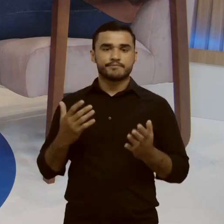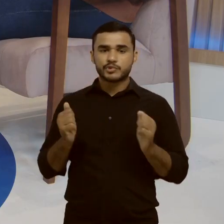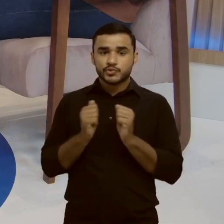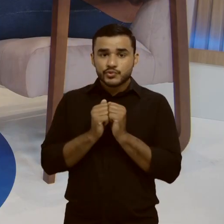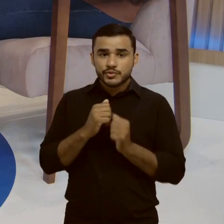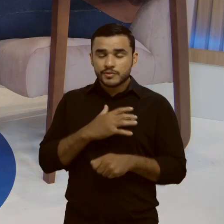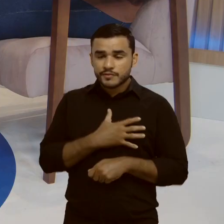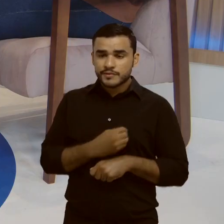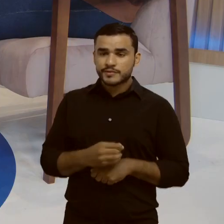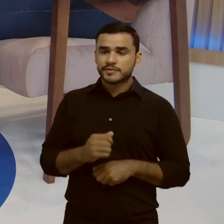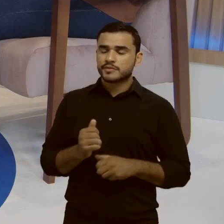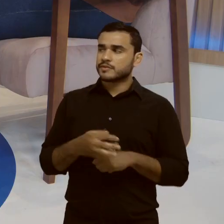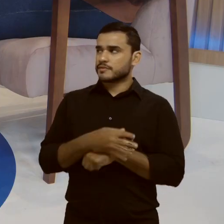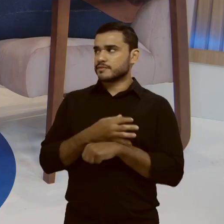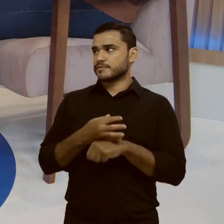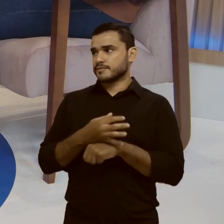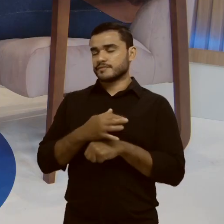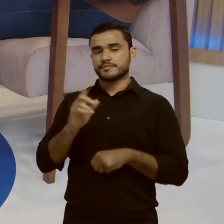nesse mesmo...